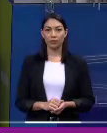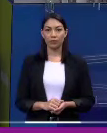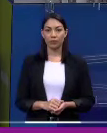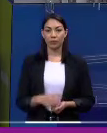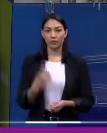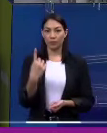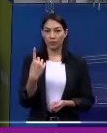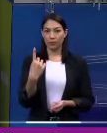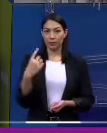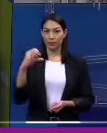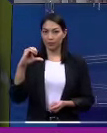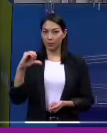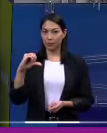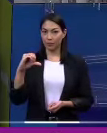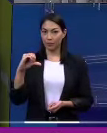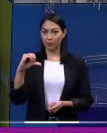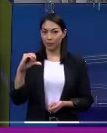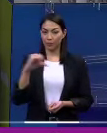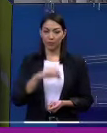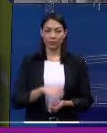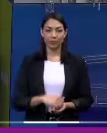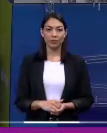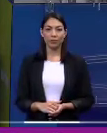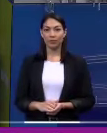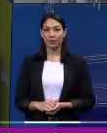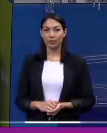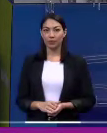Número 19.